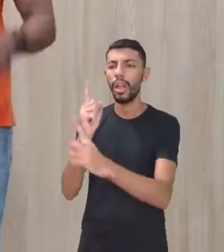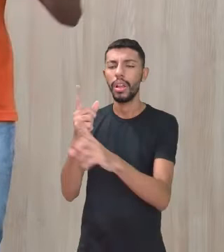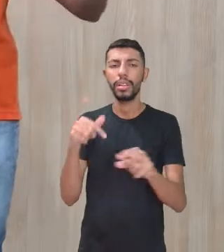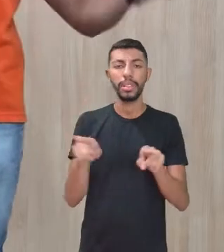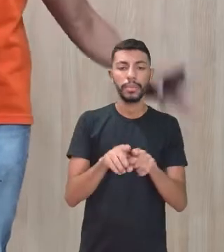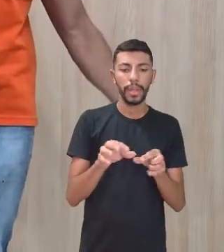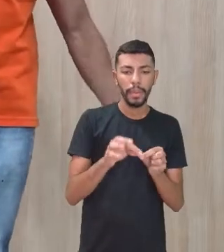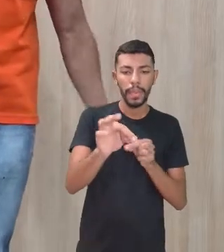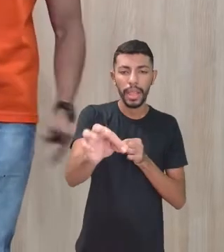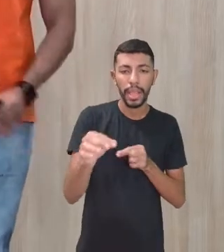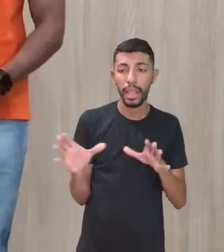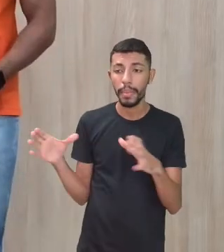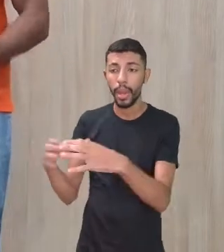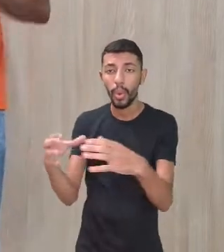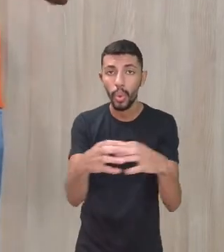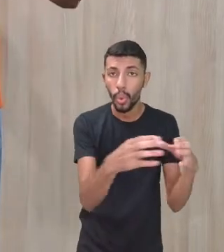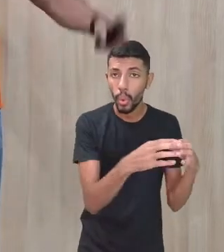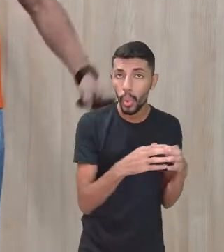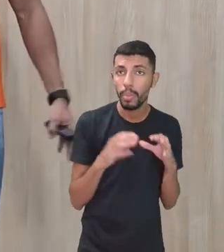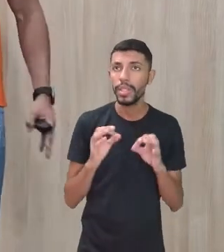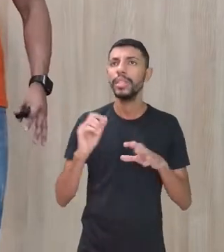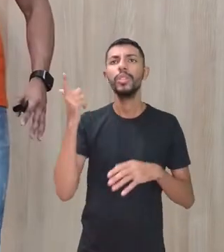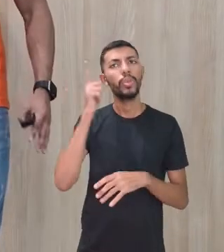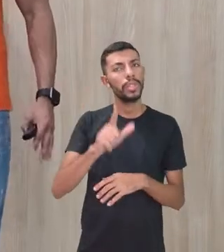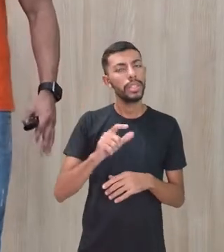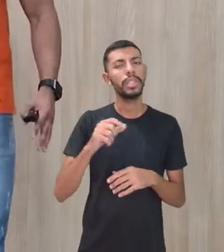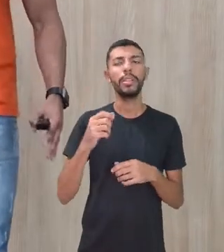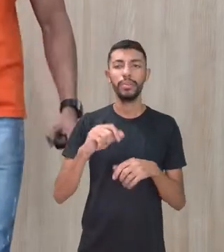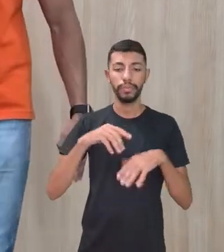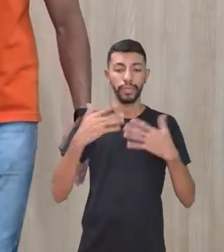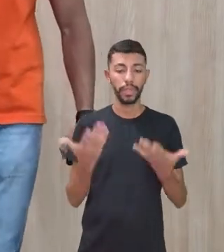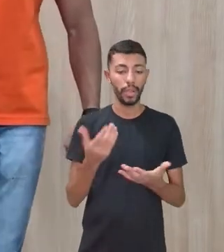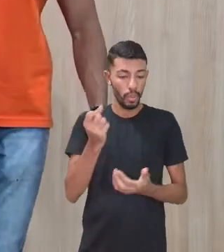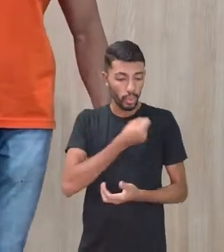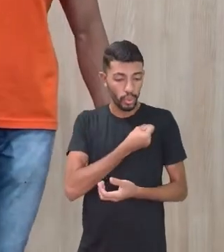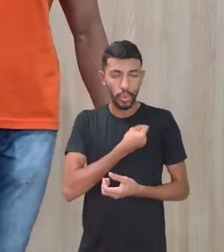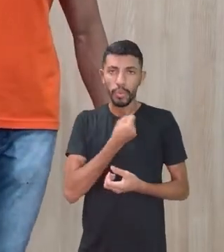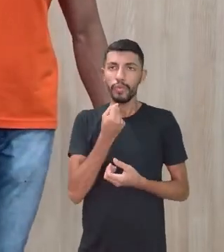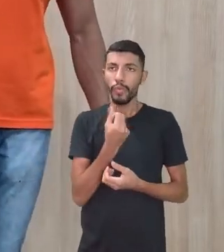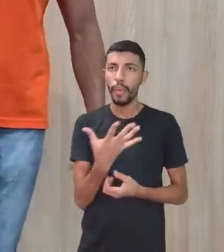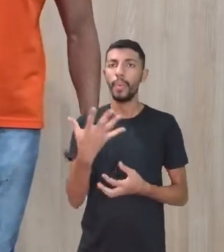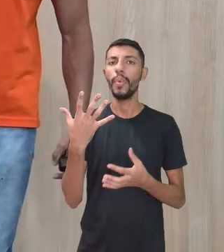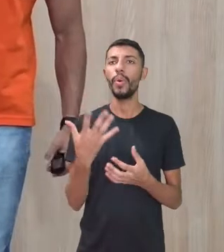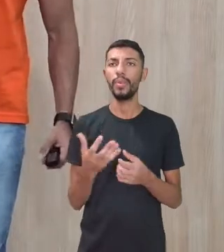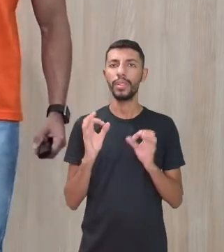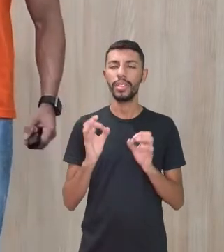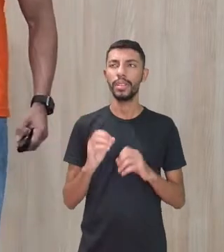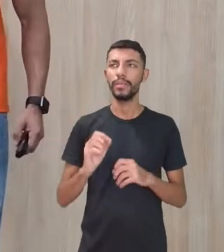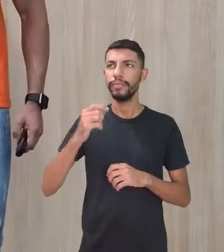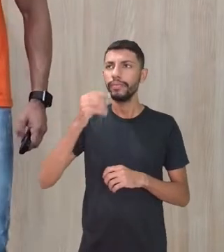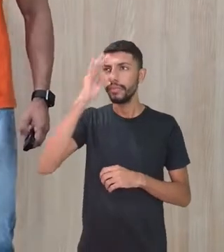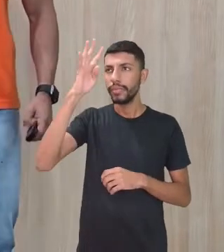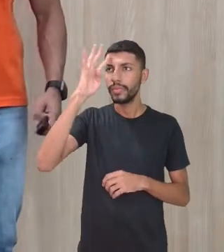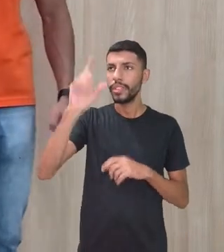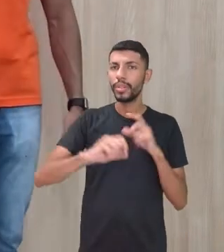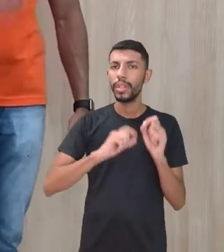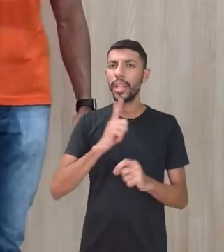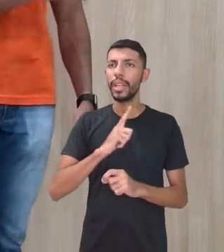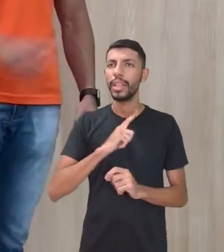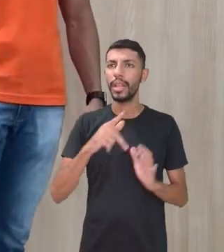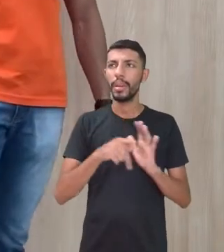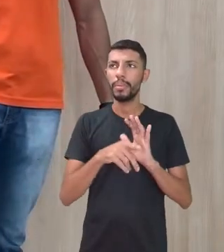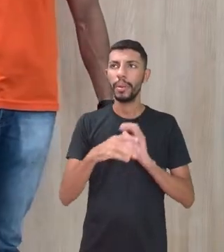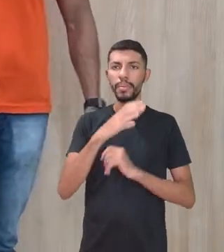para classificar. Então foi uma bênção, né? A ideia dos números aí, imagina aí você ter o CEP da sua casa